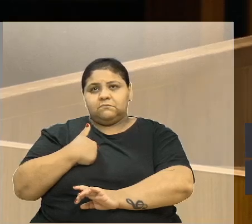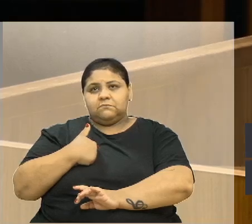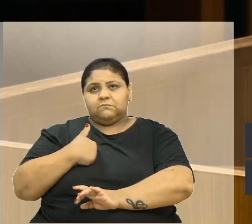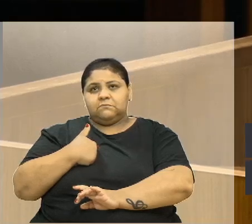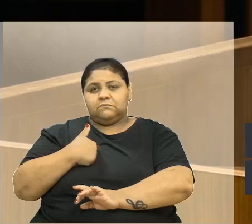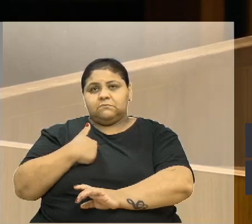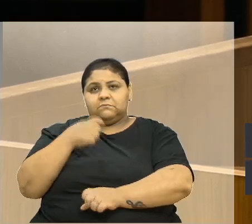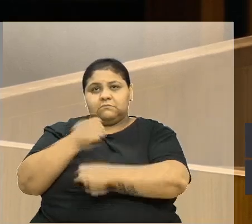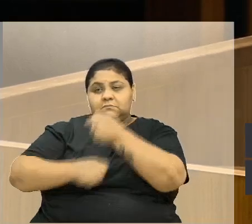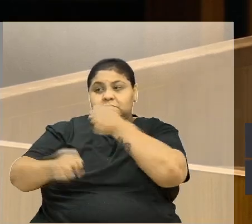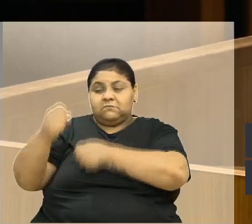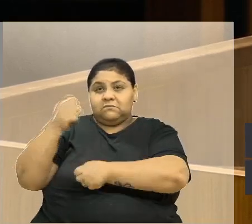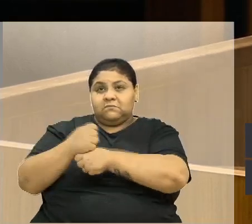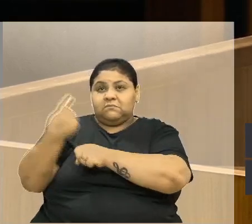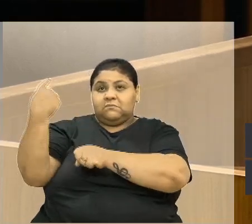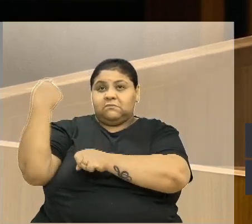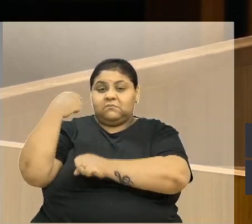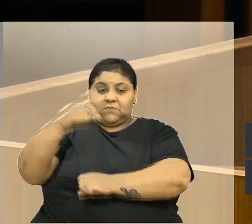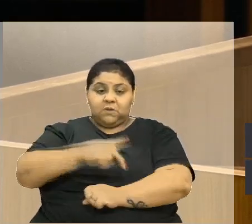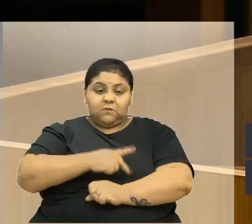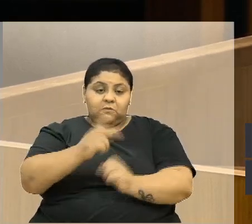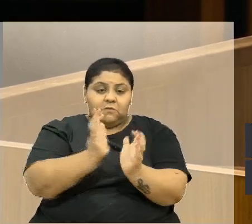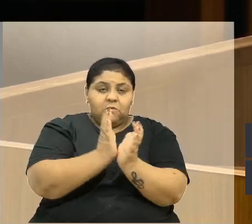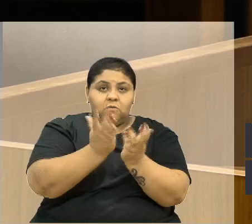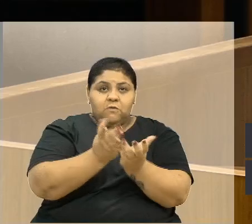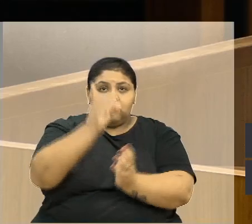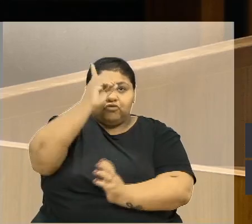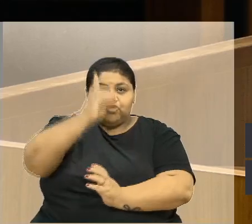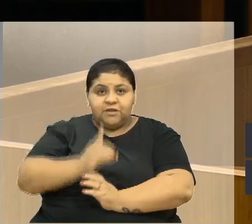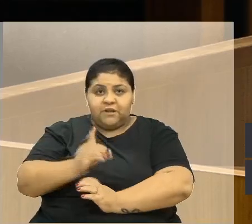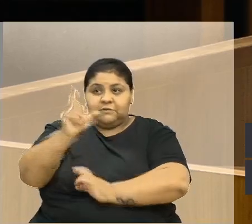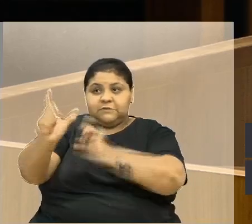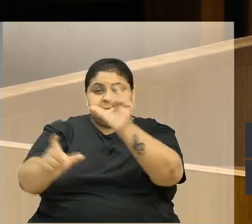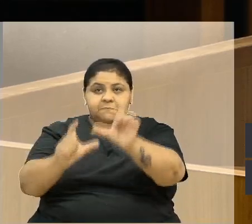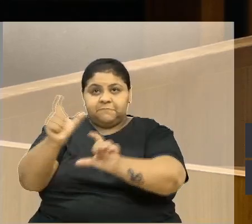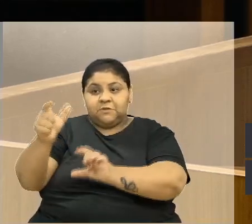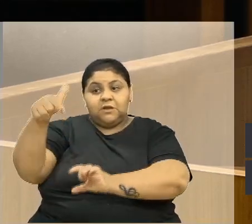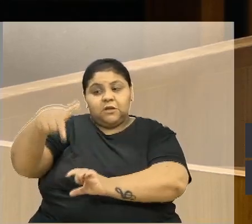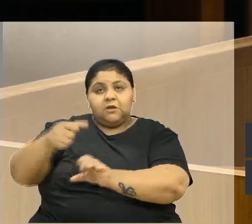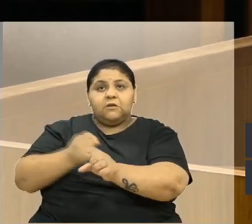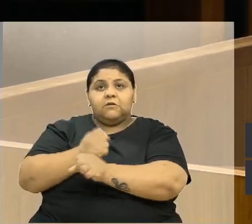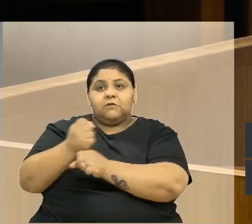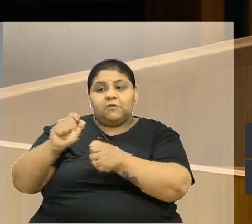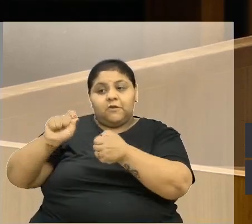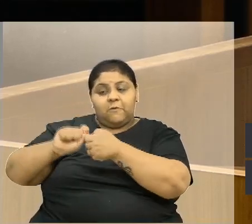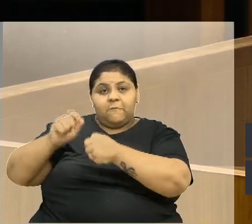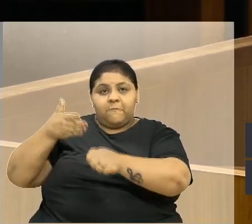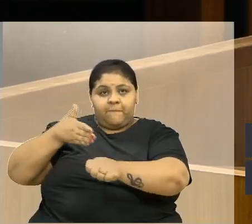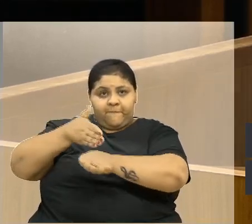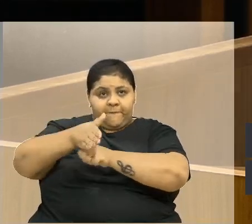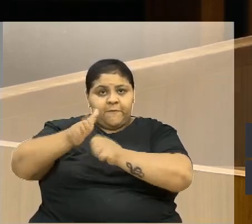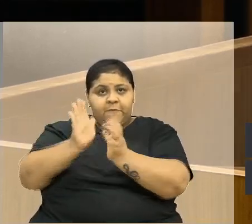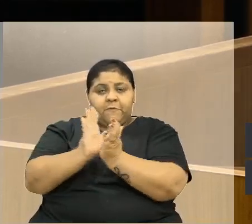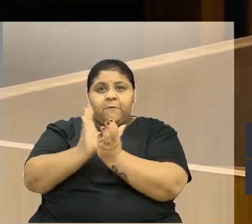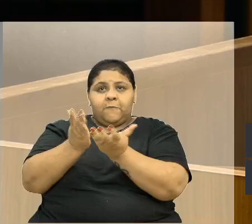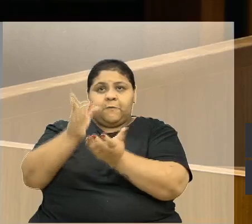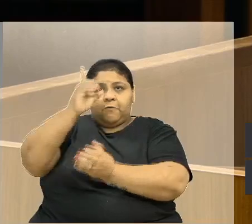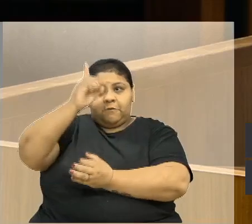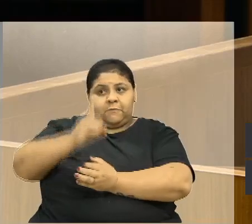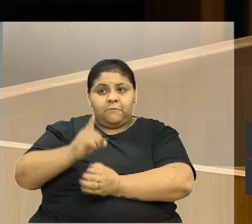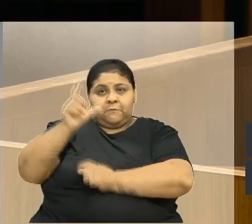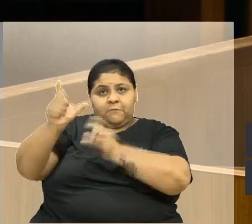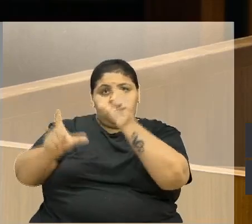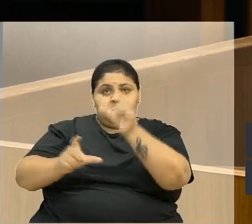Tanto ano passado, eu presidi a Comissão de Direitos Humanos. Este ano, eu faço parte da Comissão de Direitos